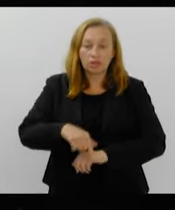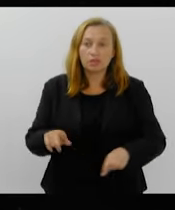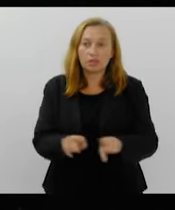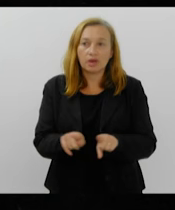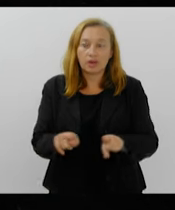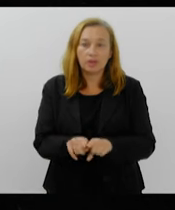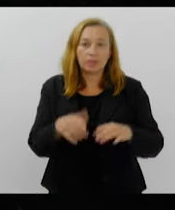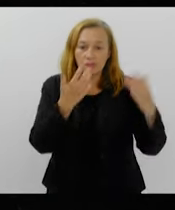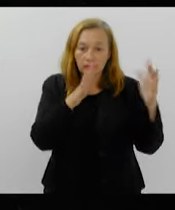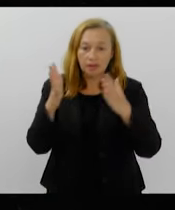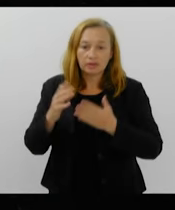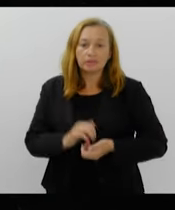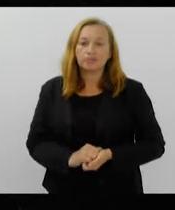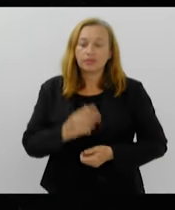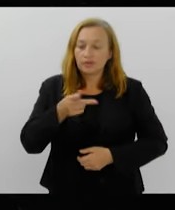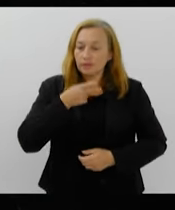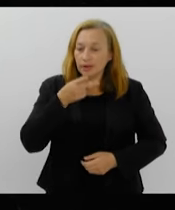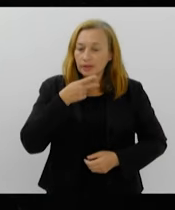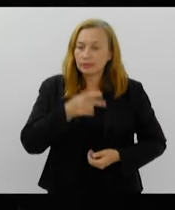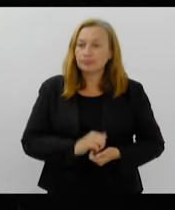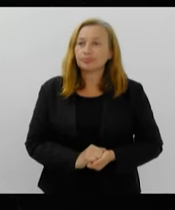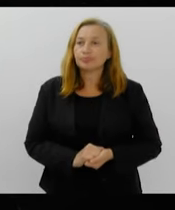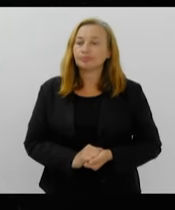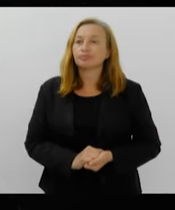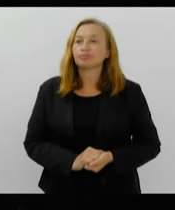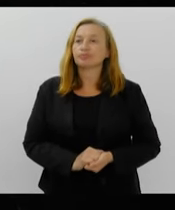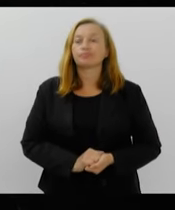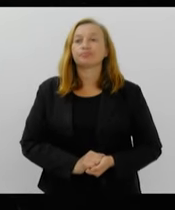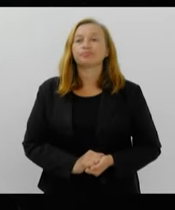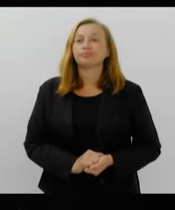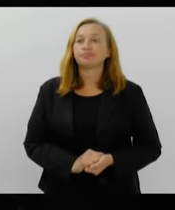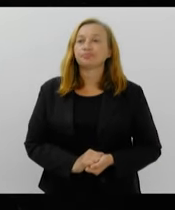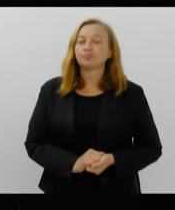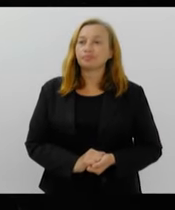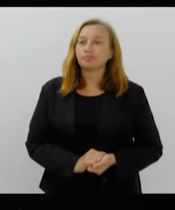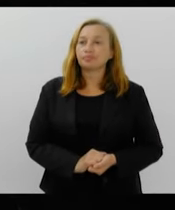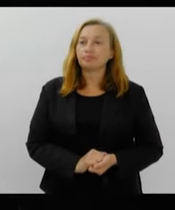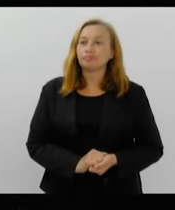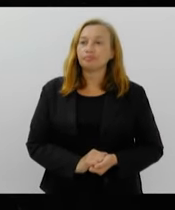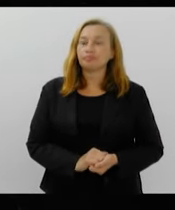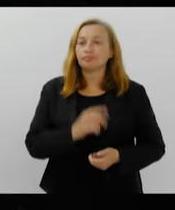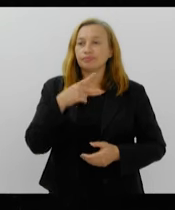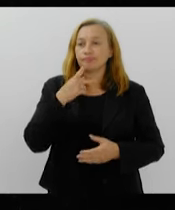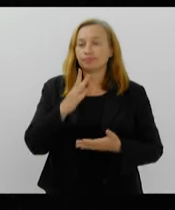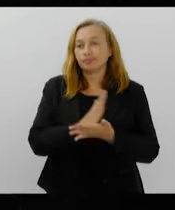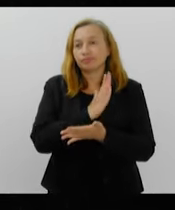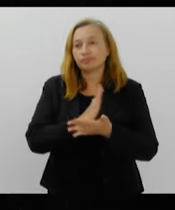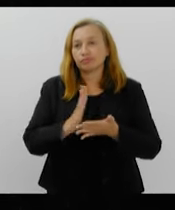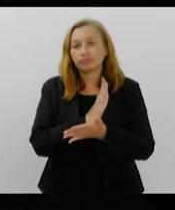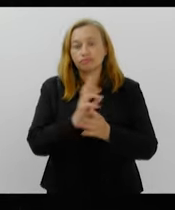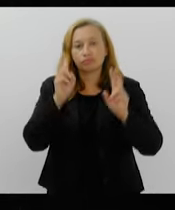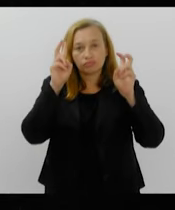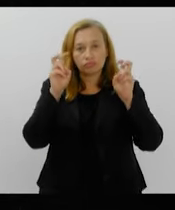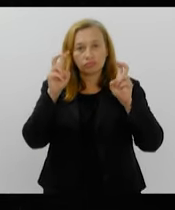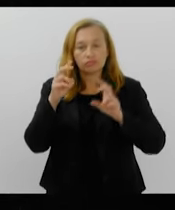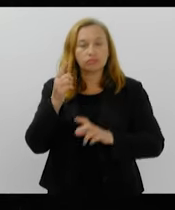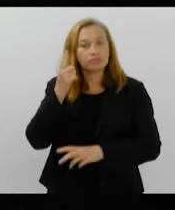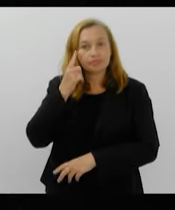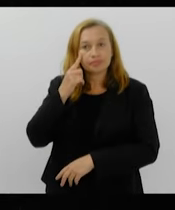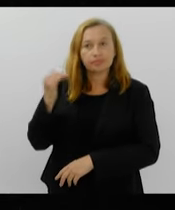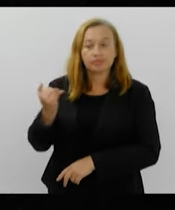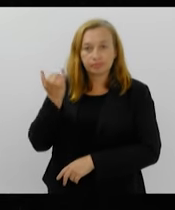queria fazer uma fala colocando algumas questões que eu penso serem relevantes